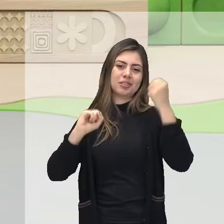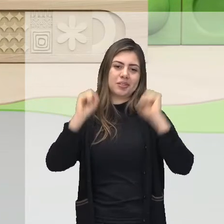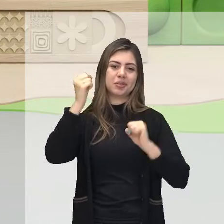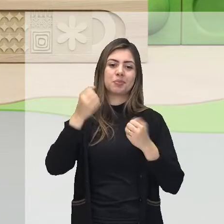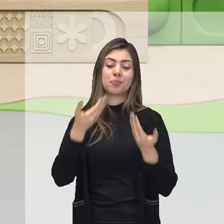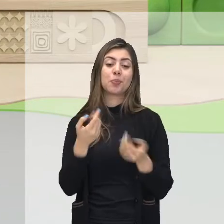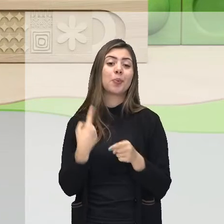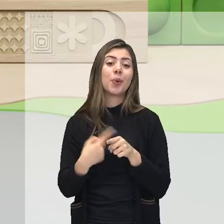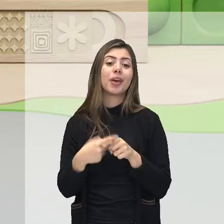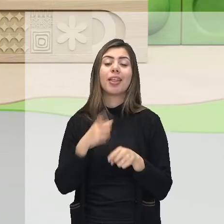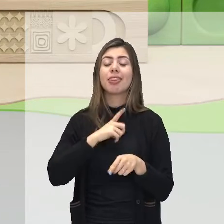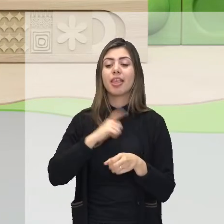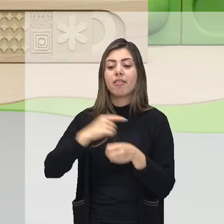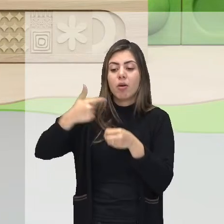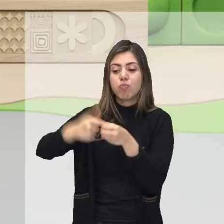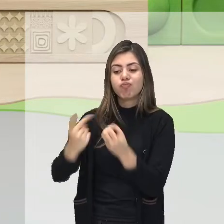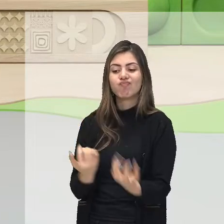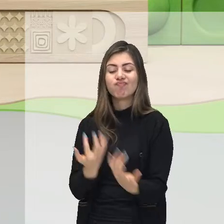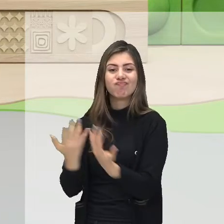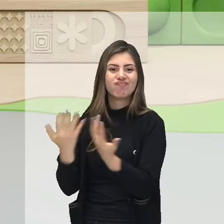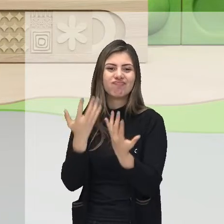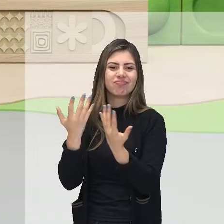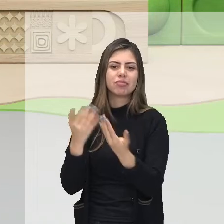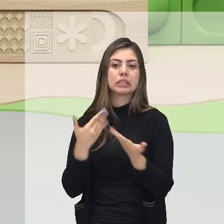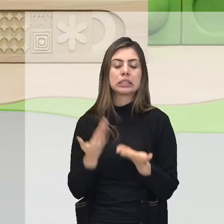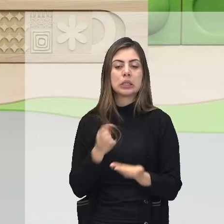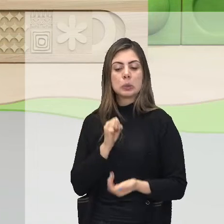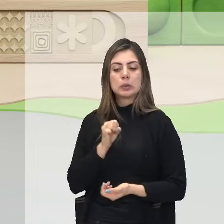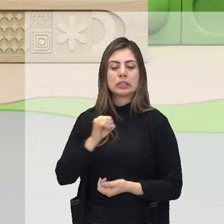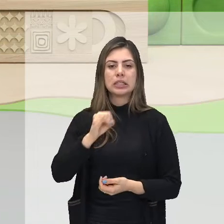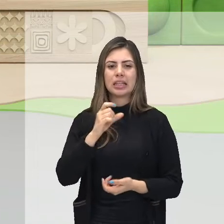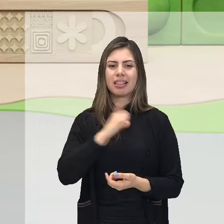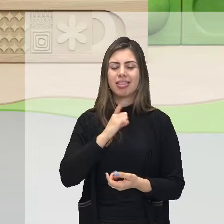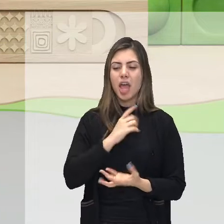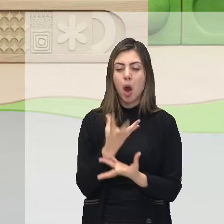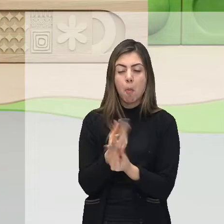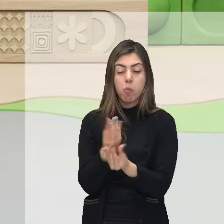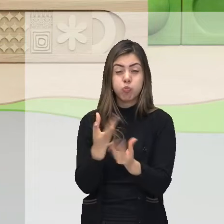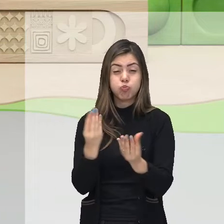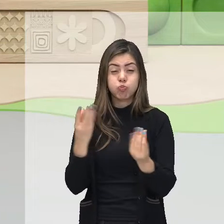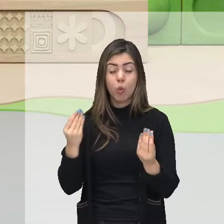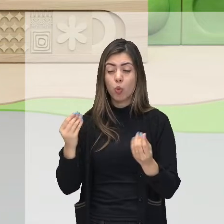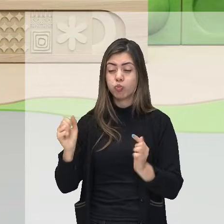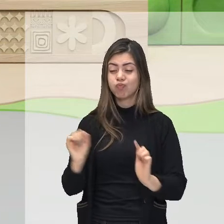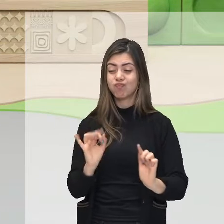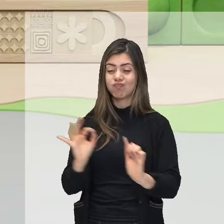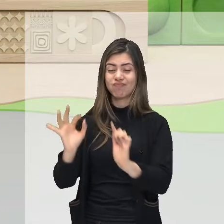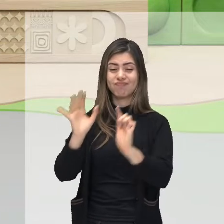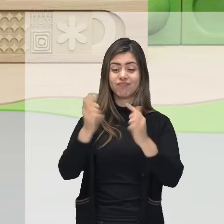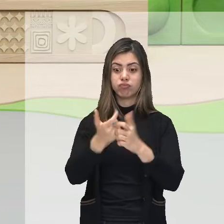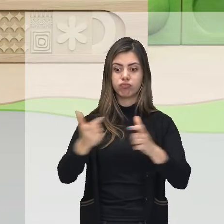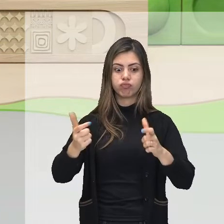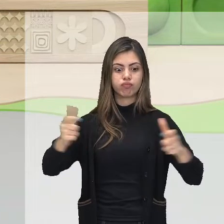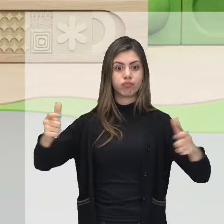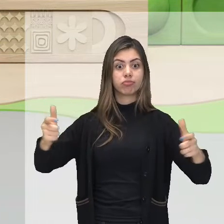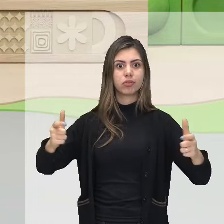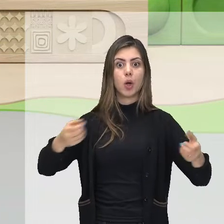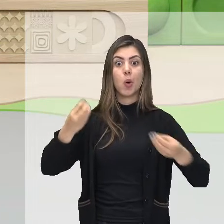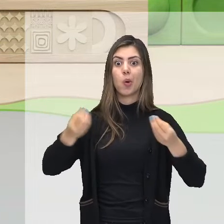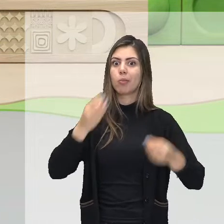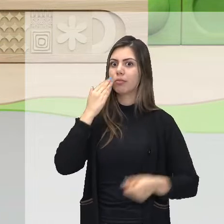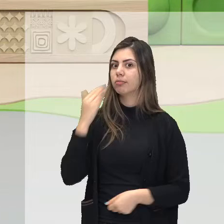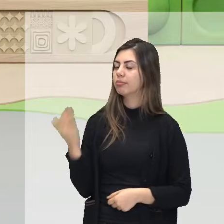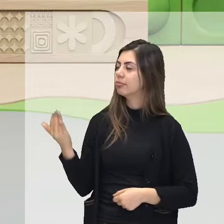combustíveis fósseis. Então, quando a gente tem esse excesso de gases do efeito estufa, a gente tem essa